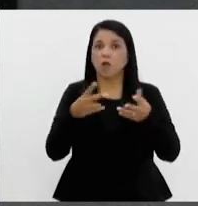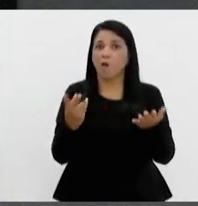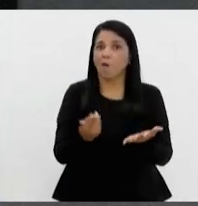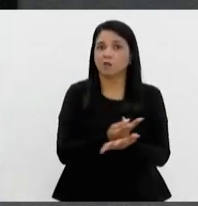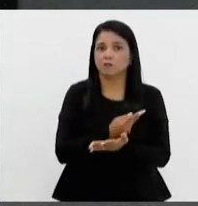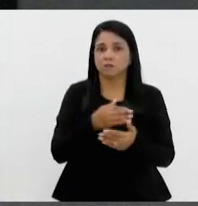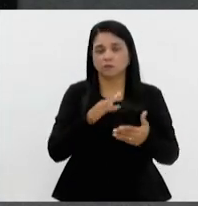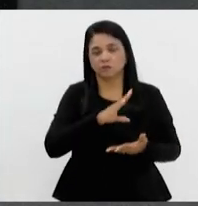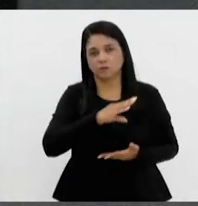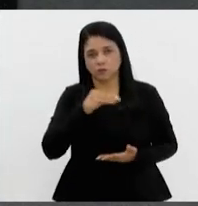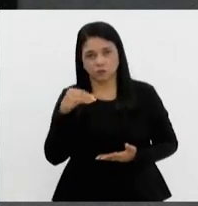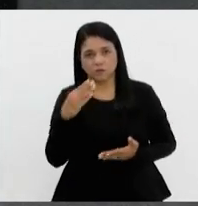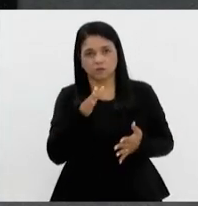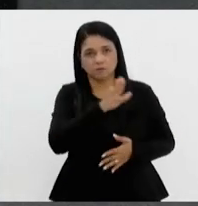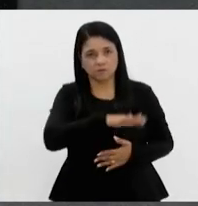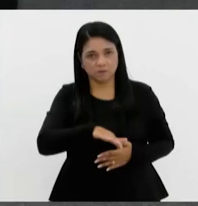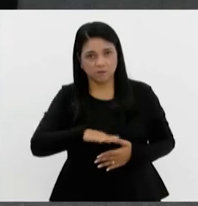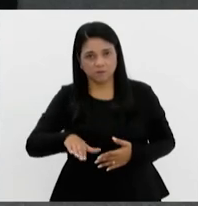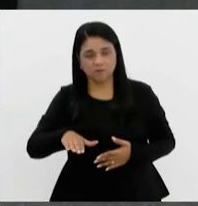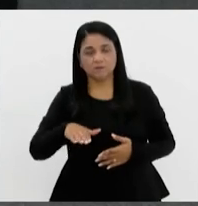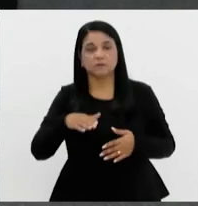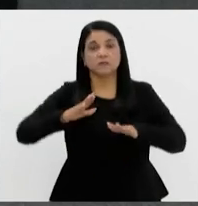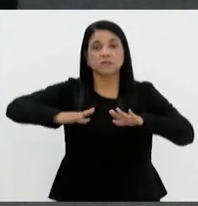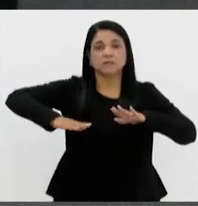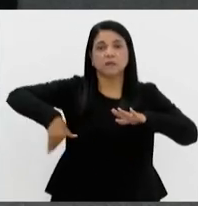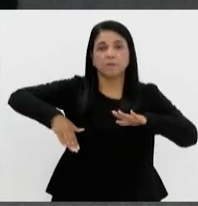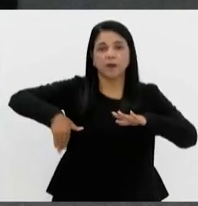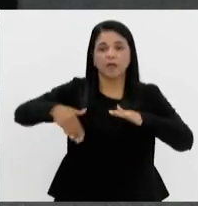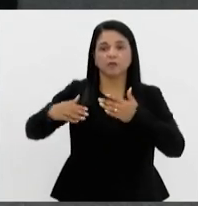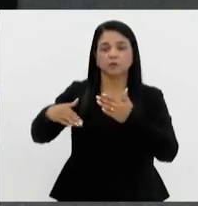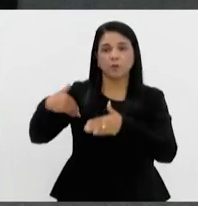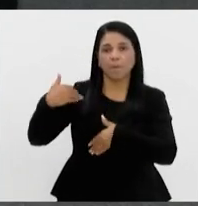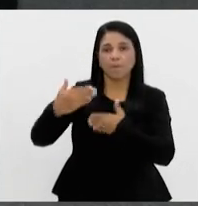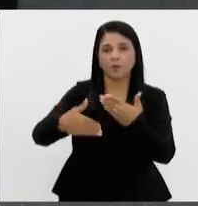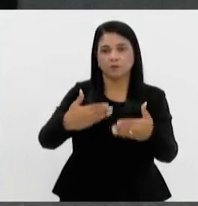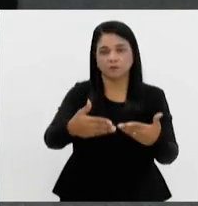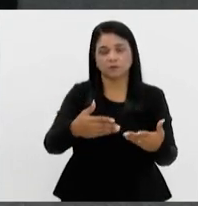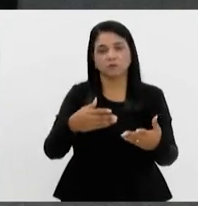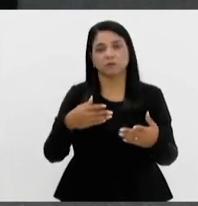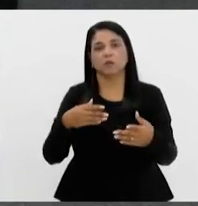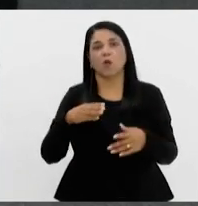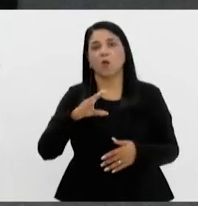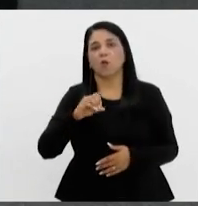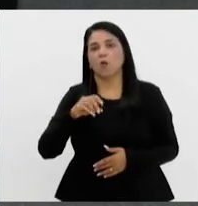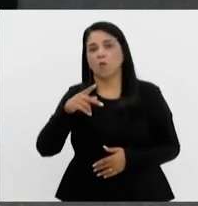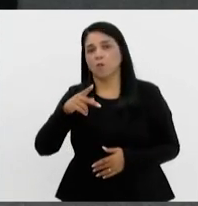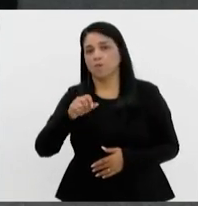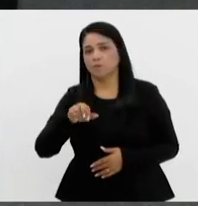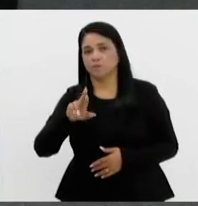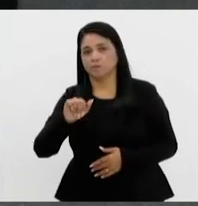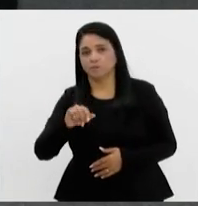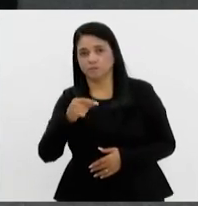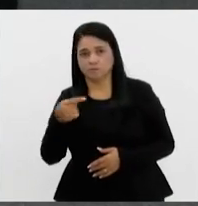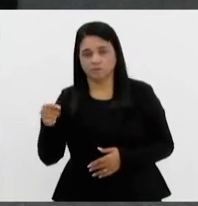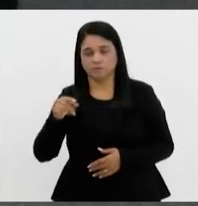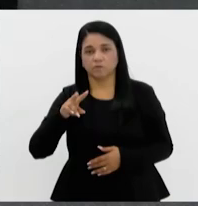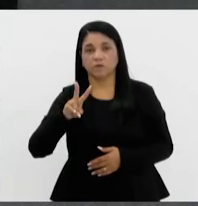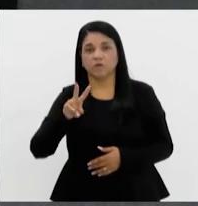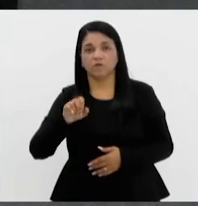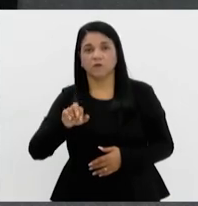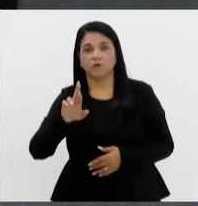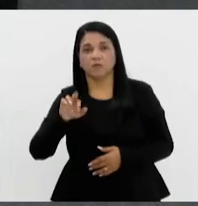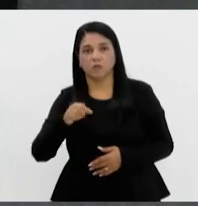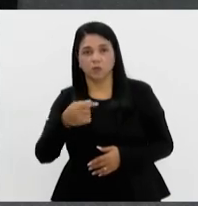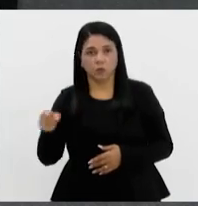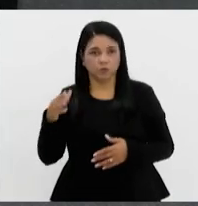adolescentes nas praias do Rio de Janeiro, durante esse processo da Operação Verão. E aí é muito simbólico também, senhora presidenta, a gente vê